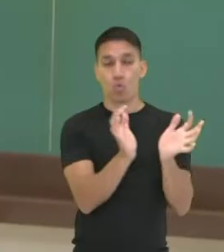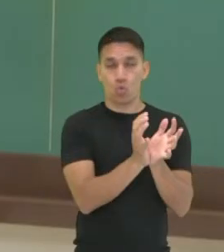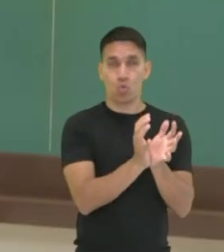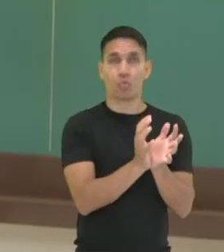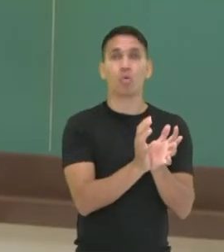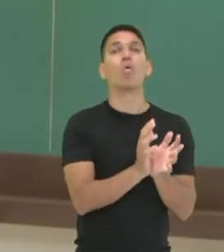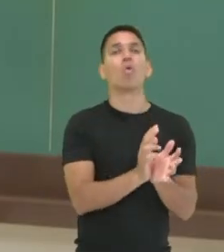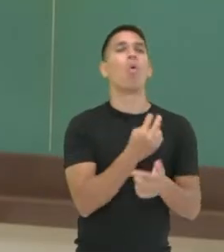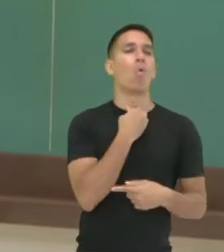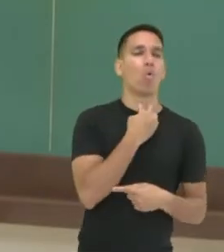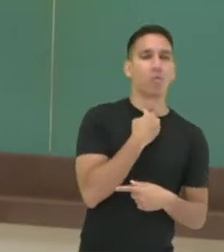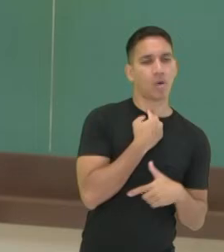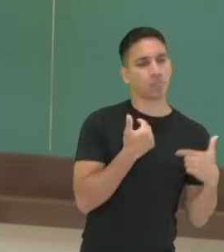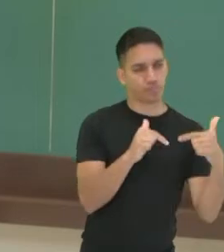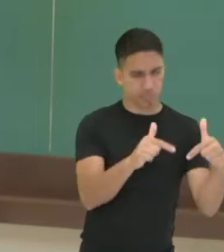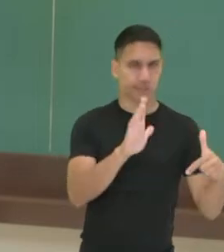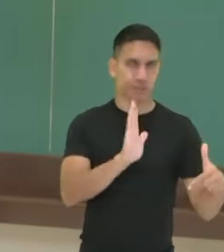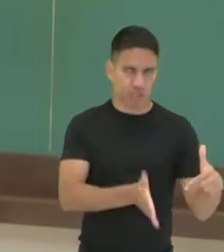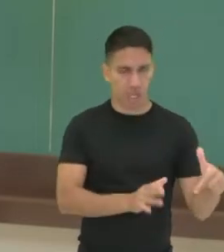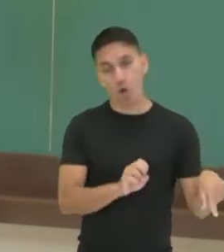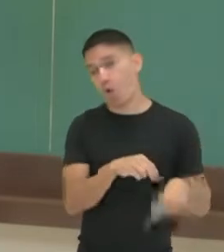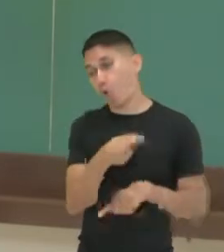essa relação com o trabalho.